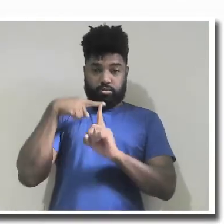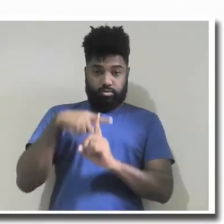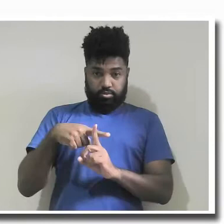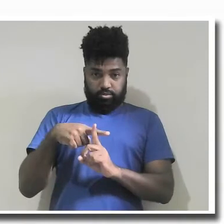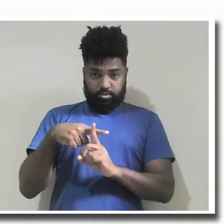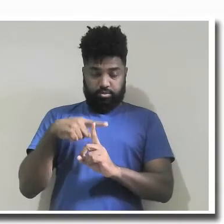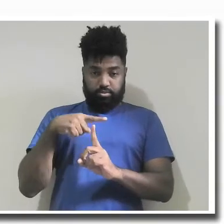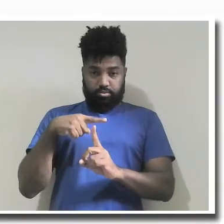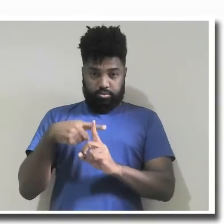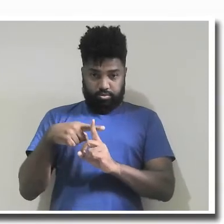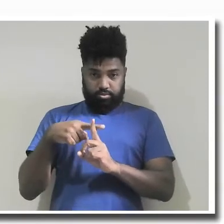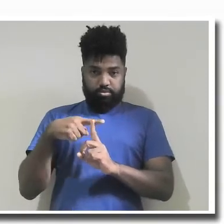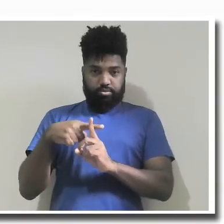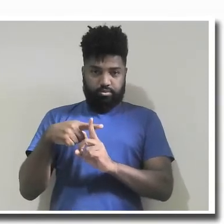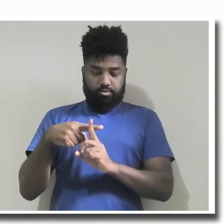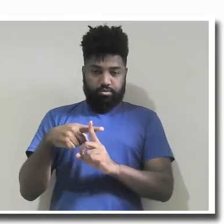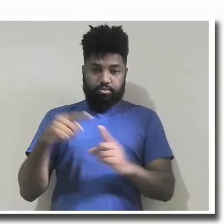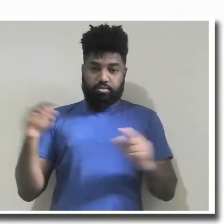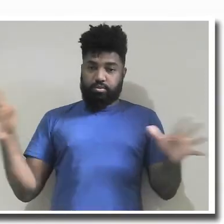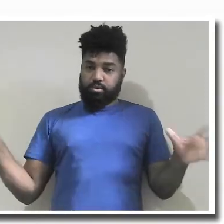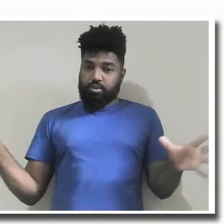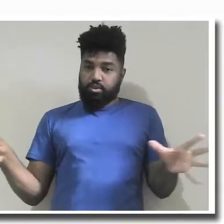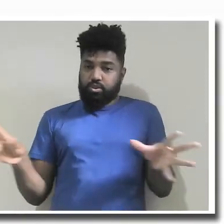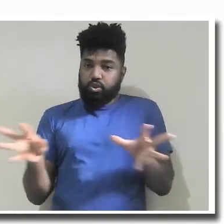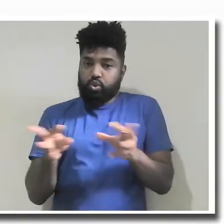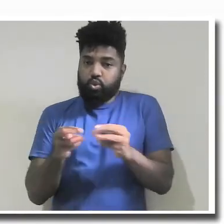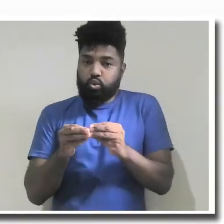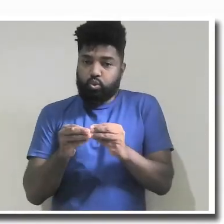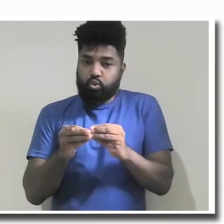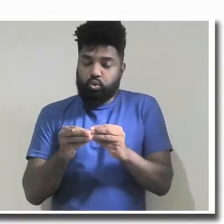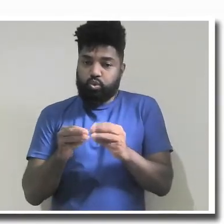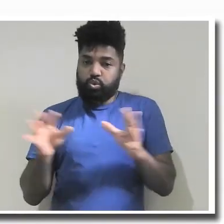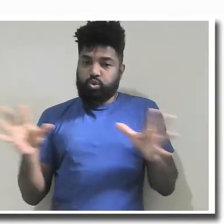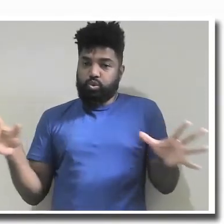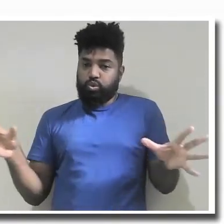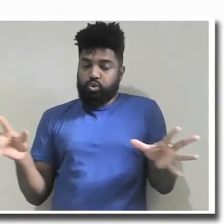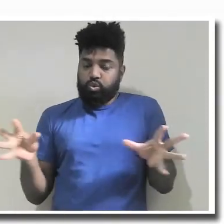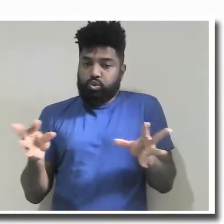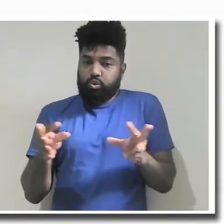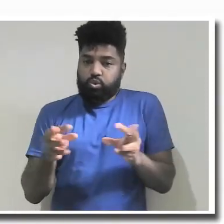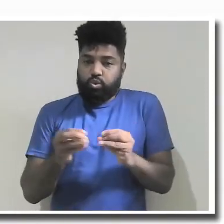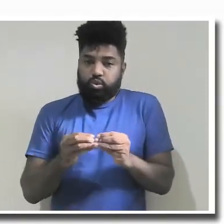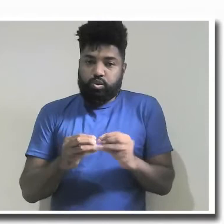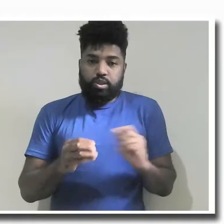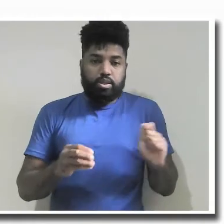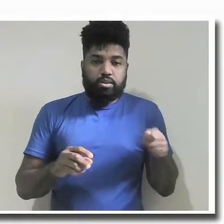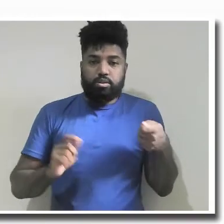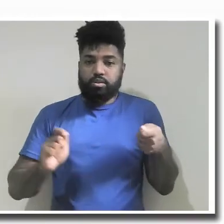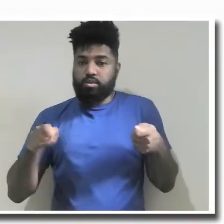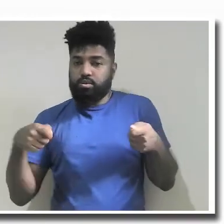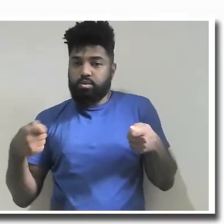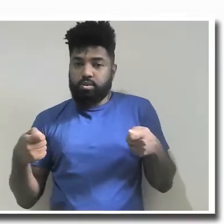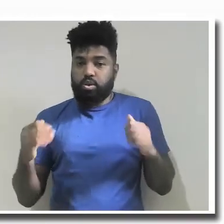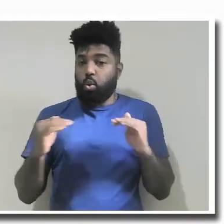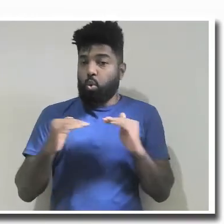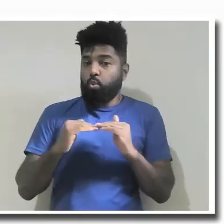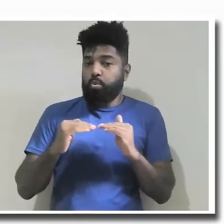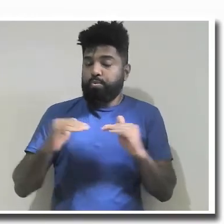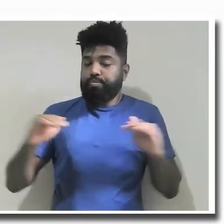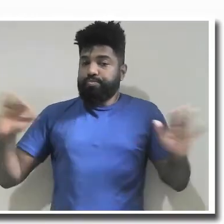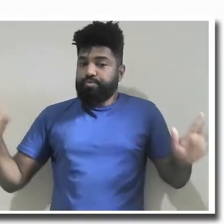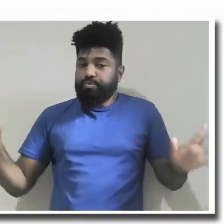ela soma elementos de uma mesma natureza. E a subtração